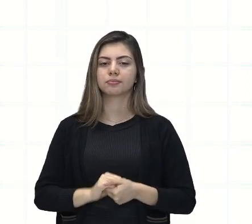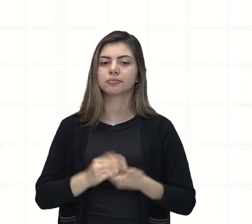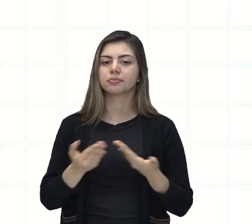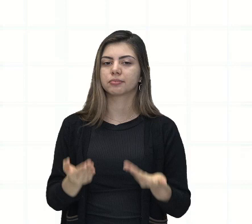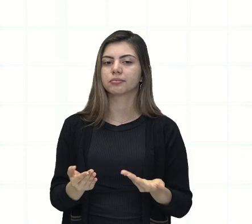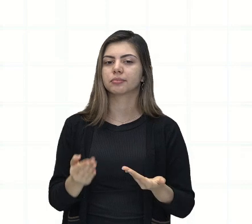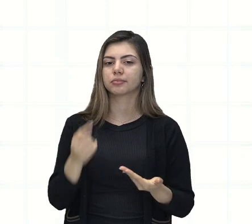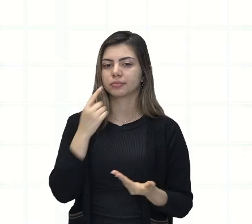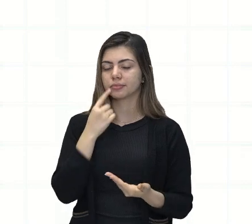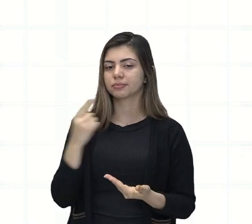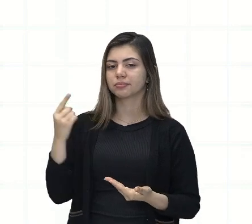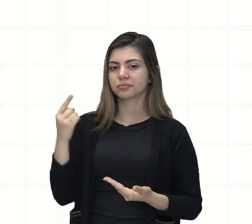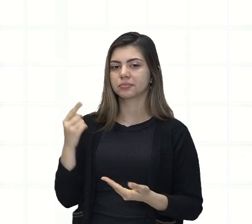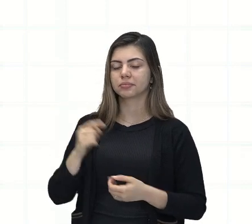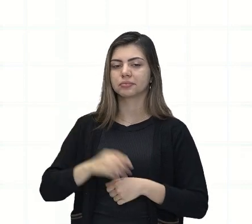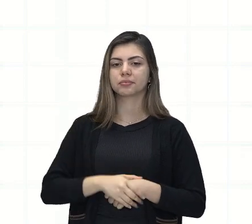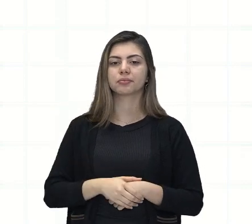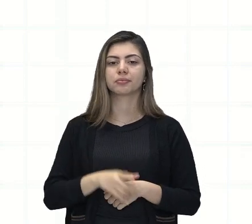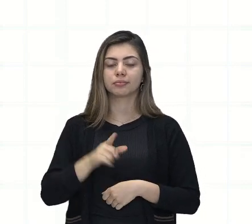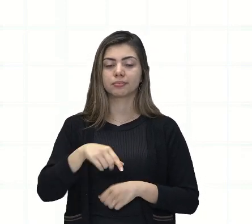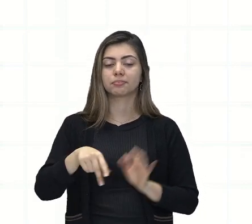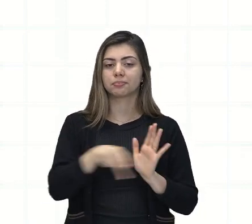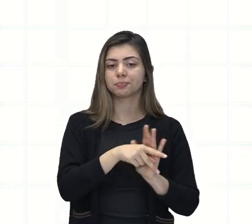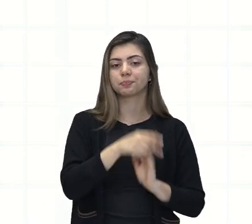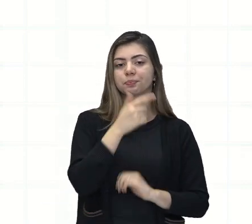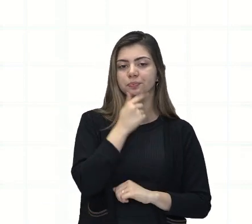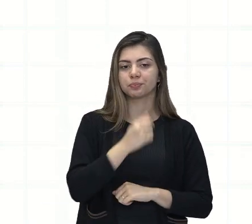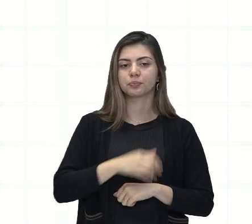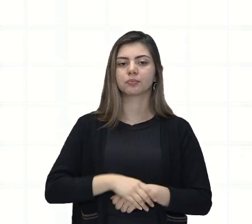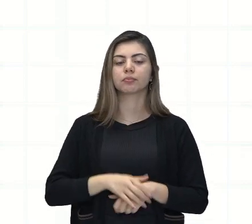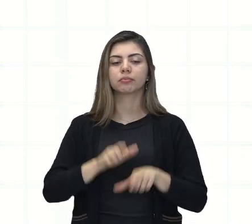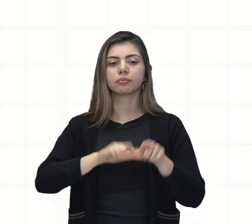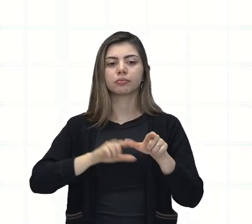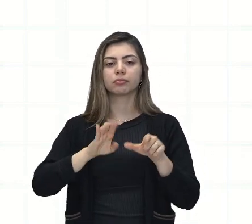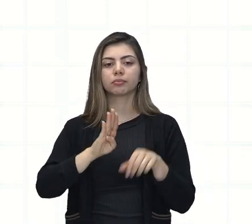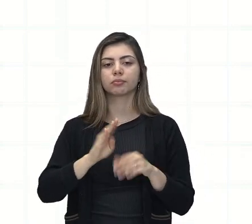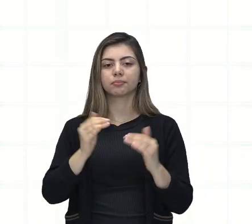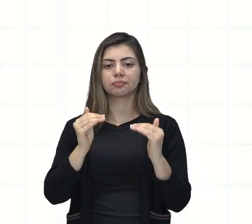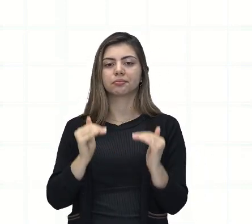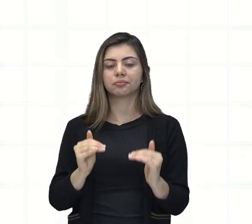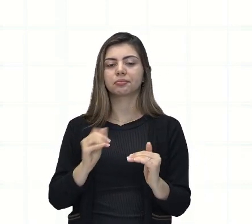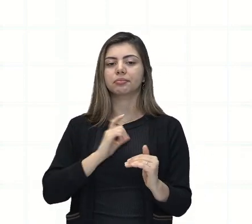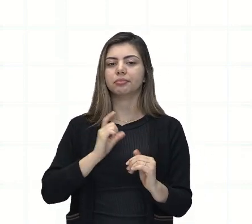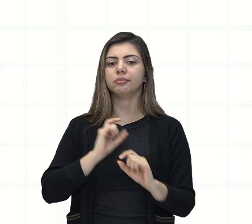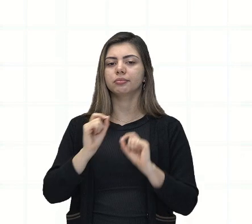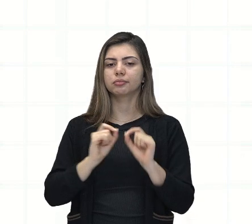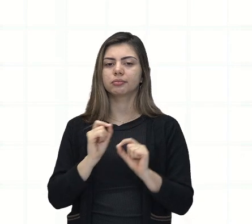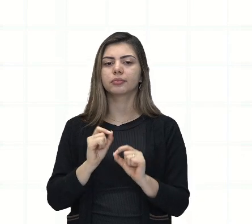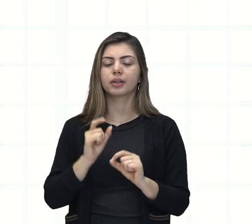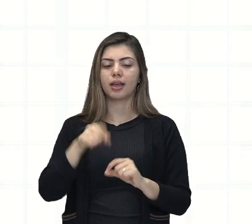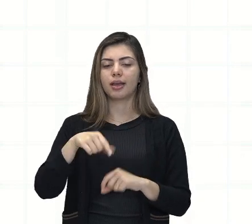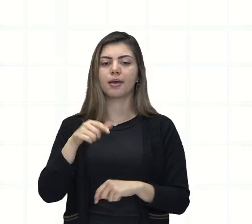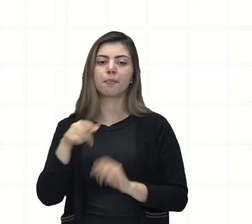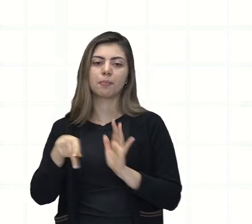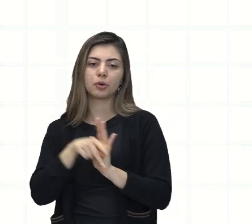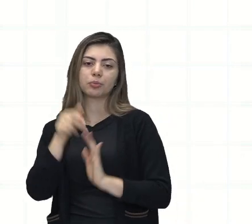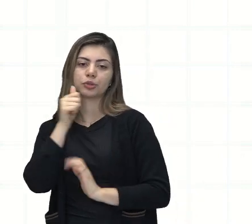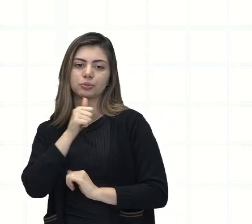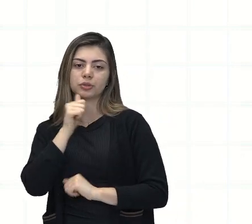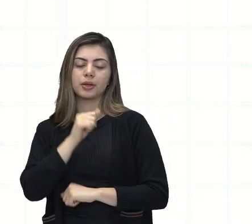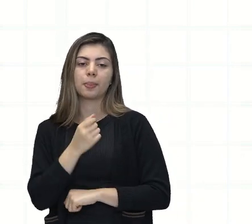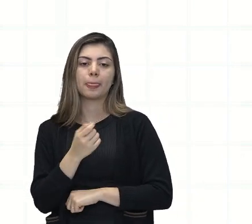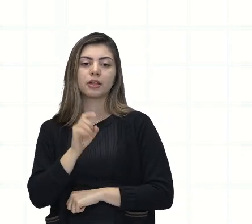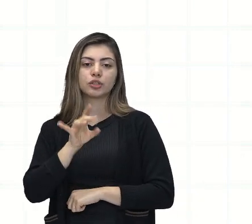Isso no masculino. Na letra B, faz essa reflexão com o feminino. Apenas